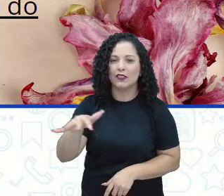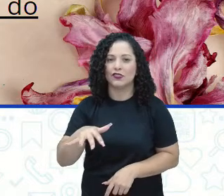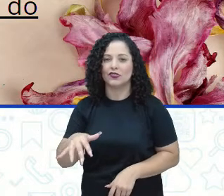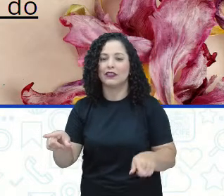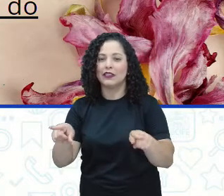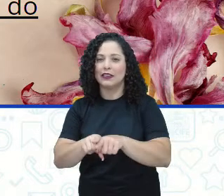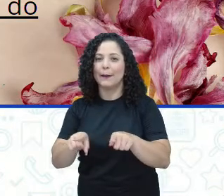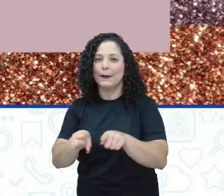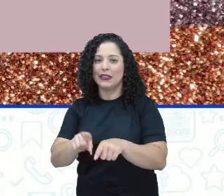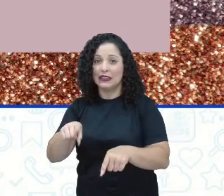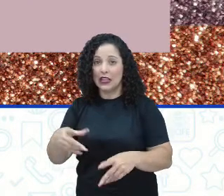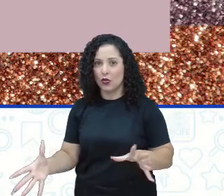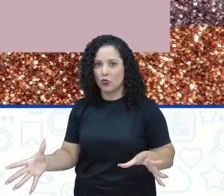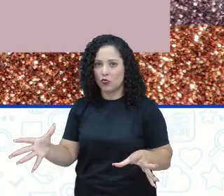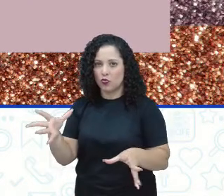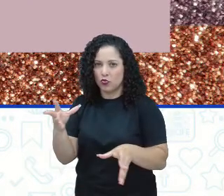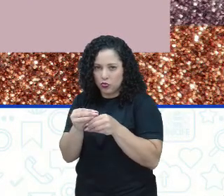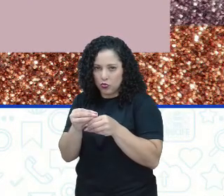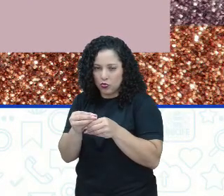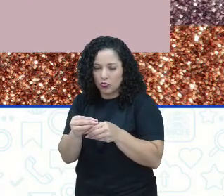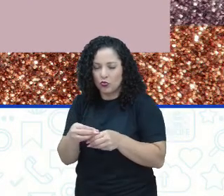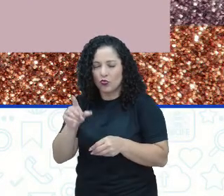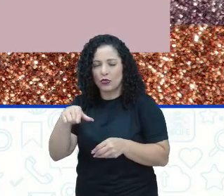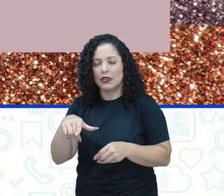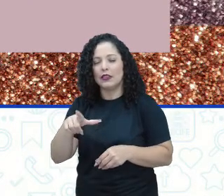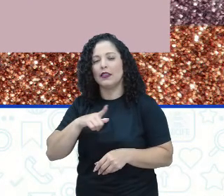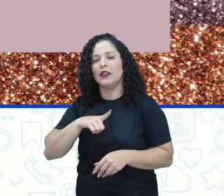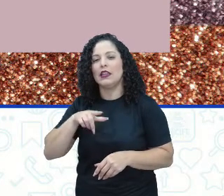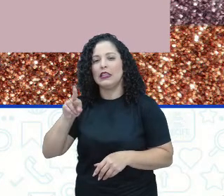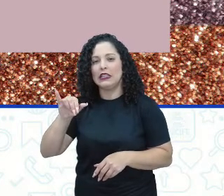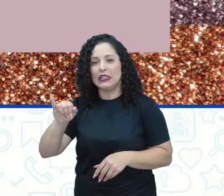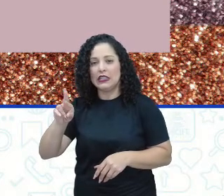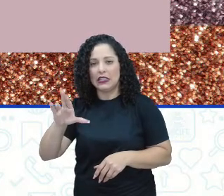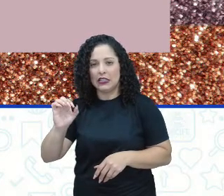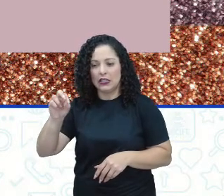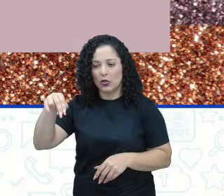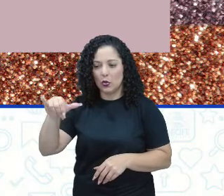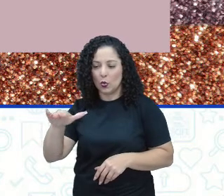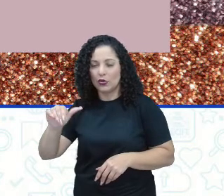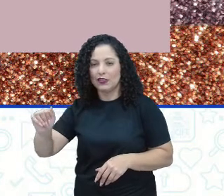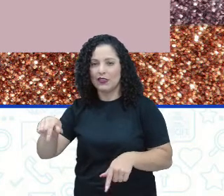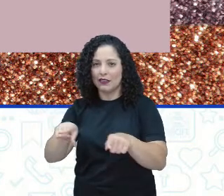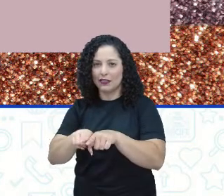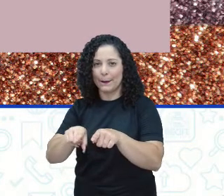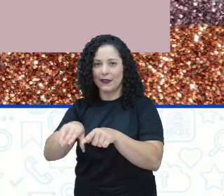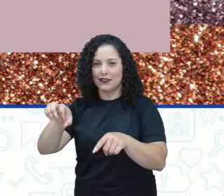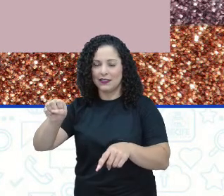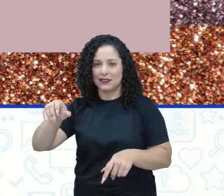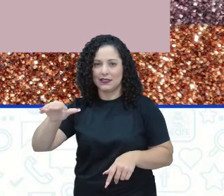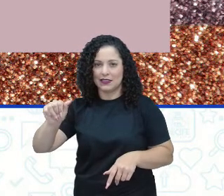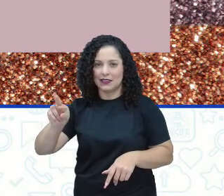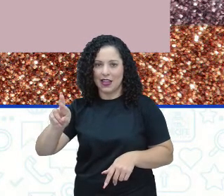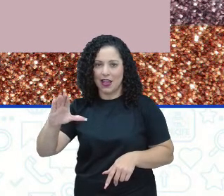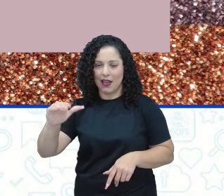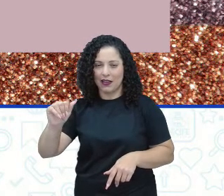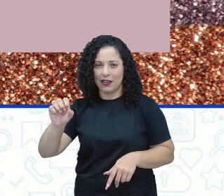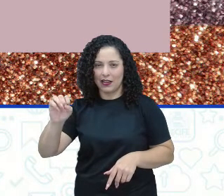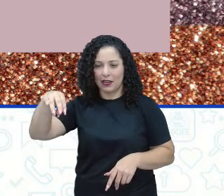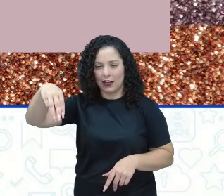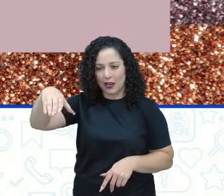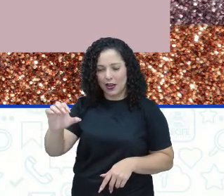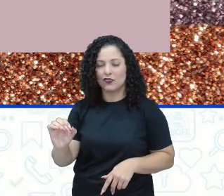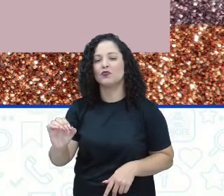sarcasmo e da ironia. Para entender a diferença entre as duas narrativas, é preciso se atentar para um